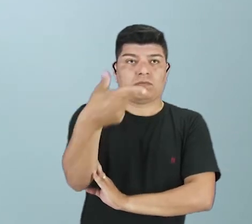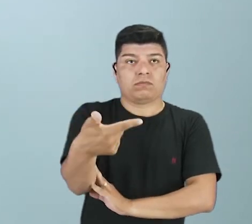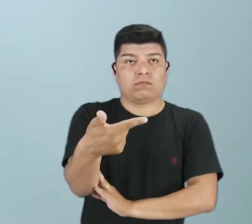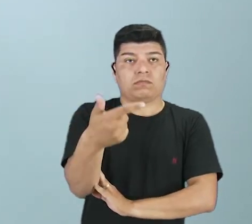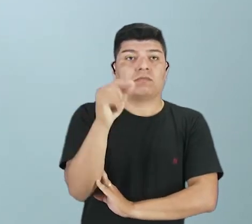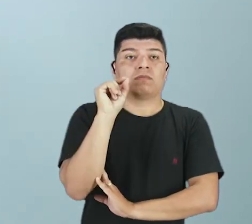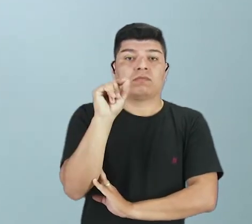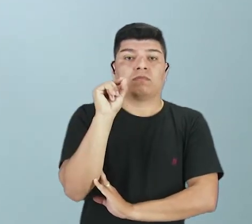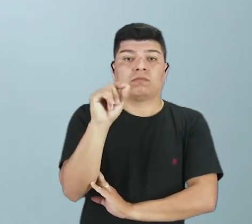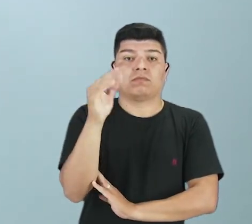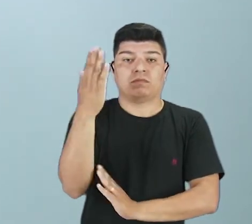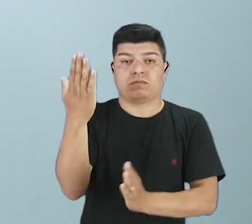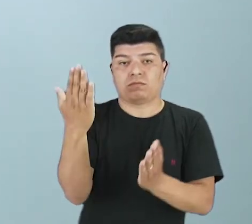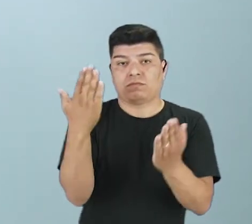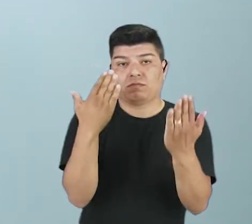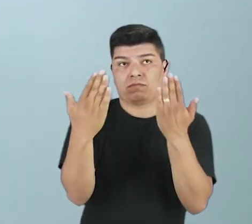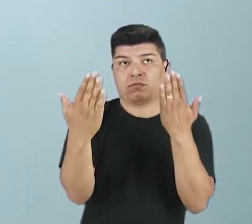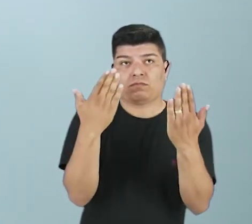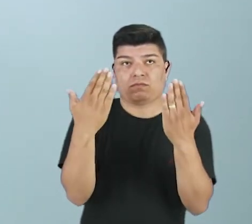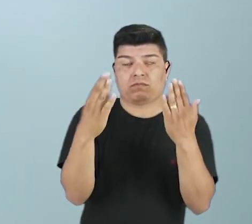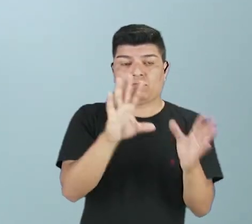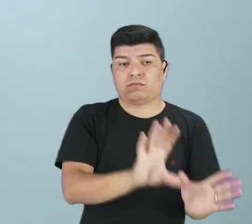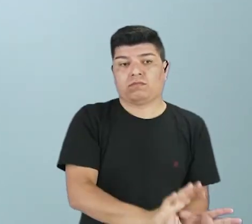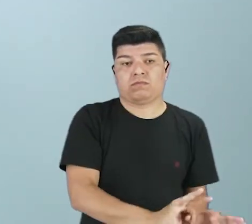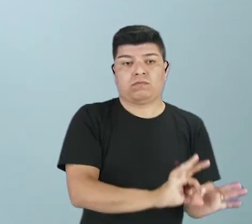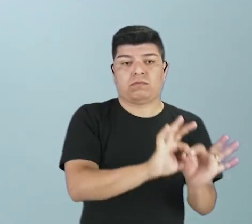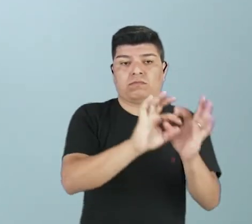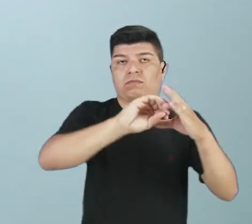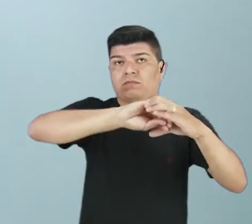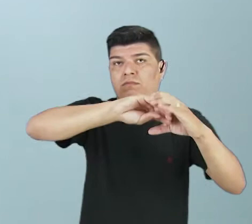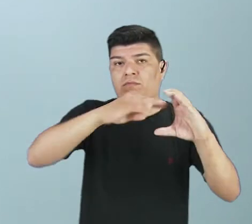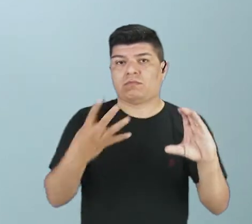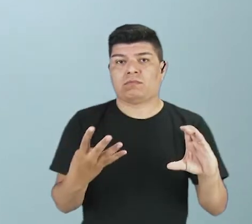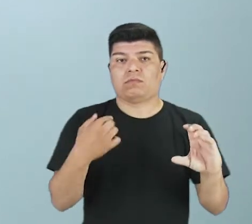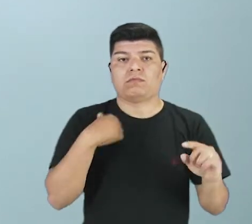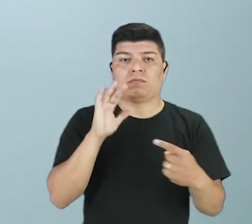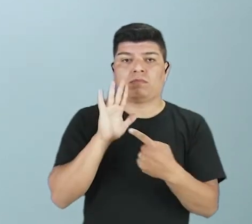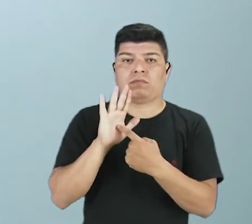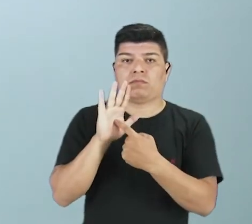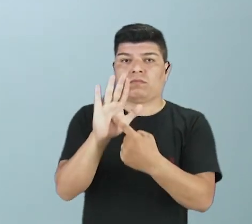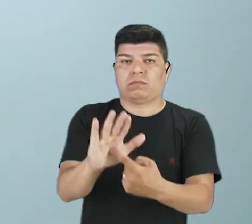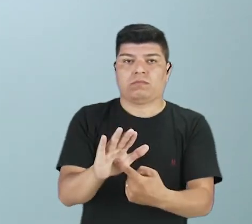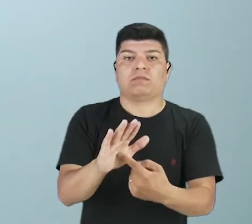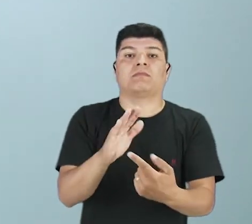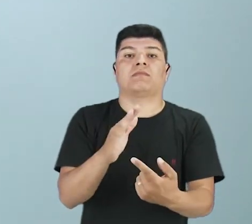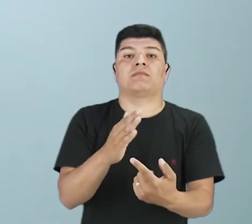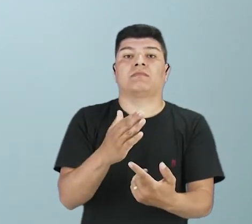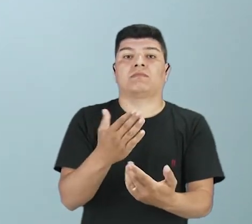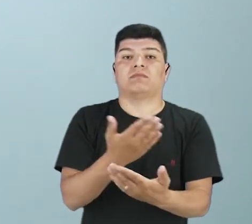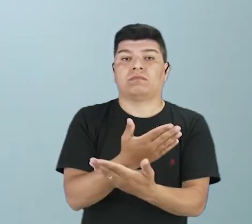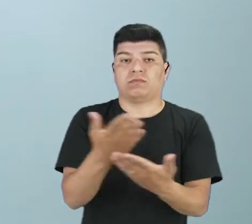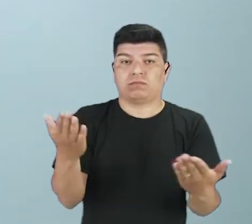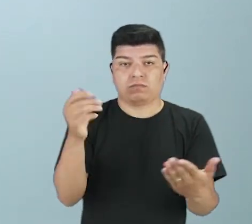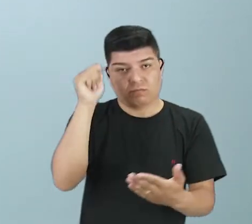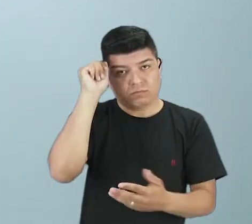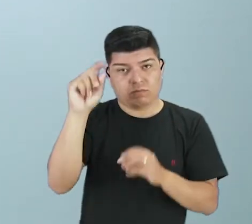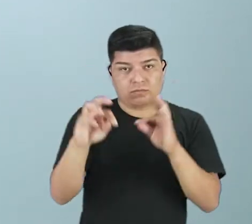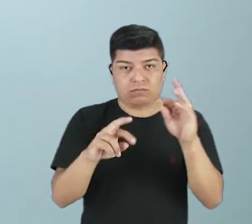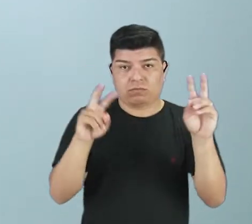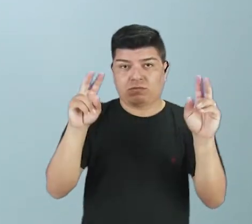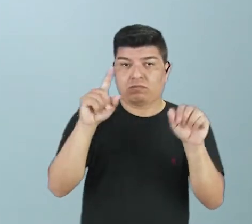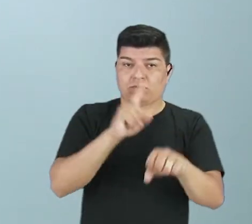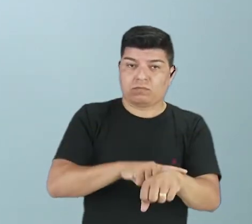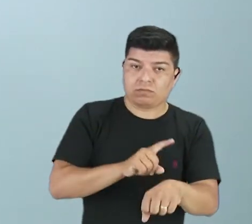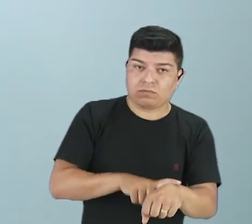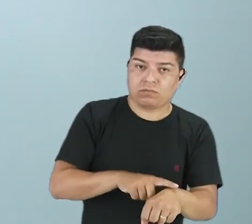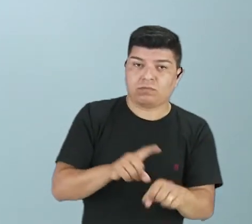Depois, relacionar esses contextos às características que aparecem com os seus autores, com o tempo,